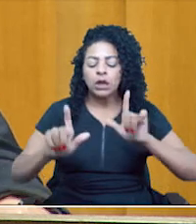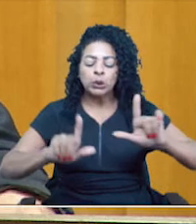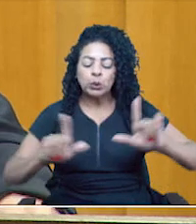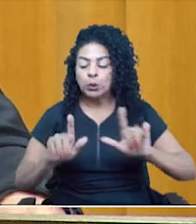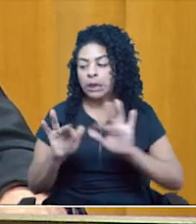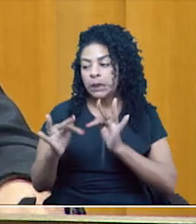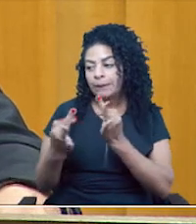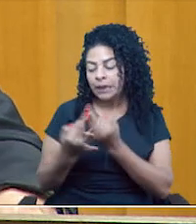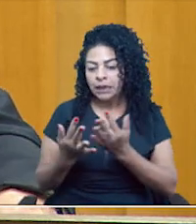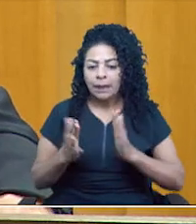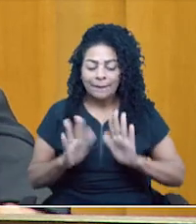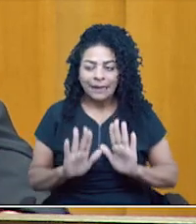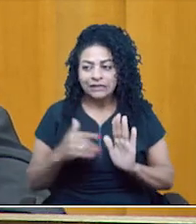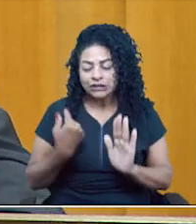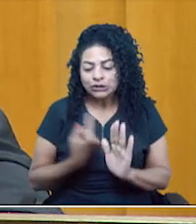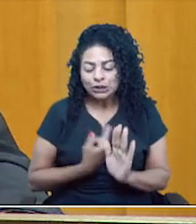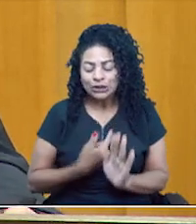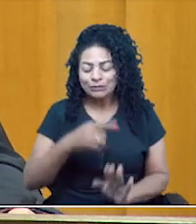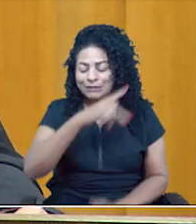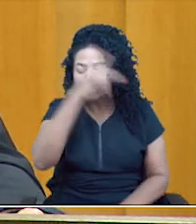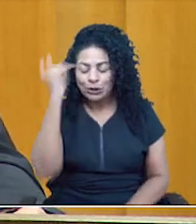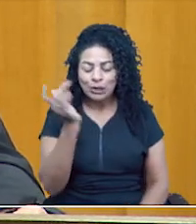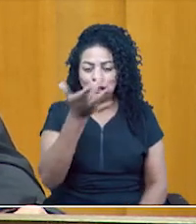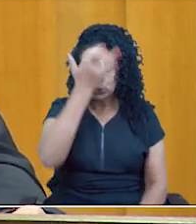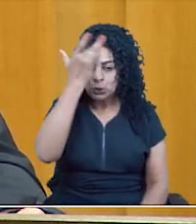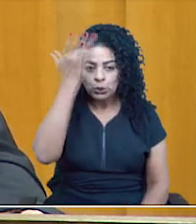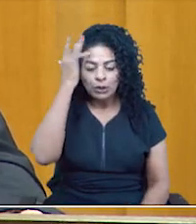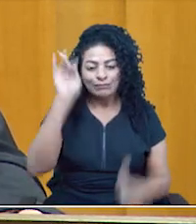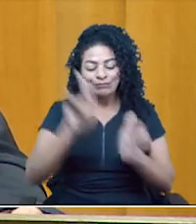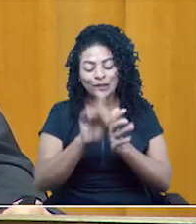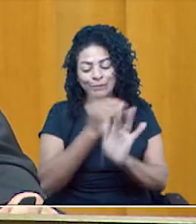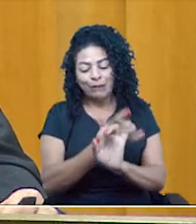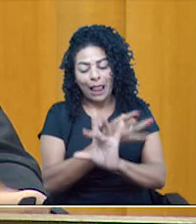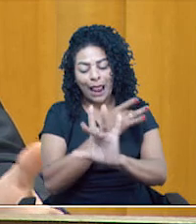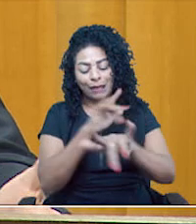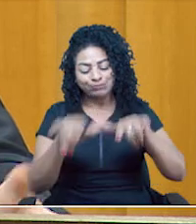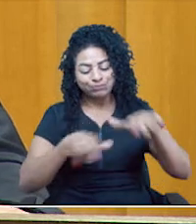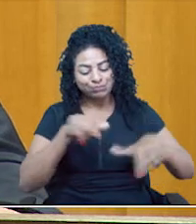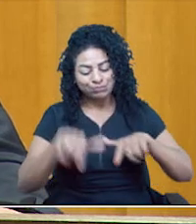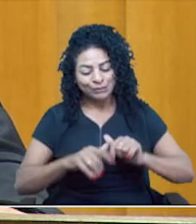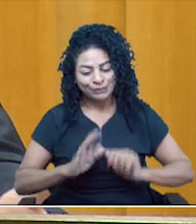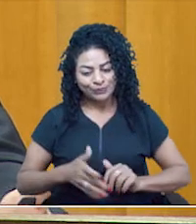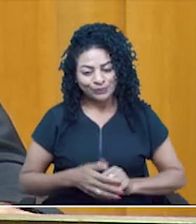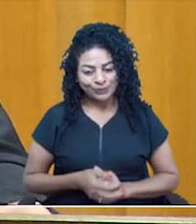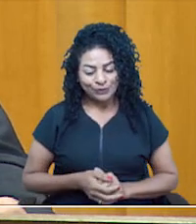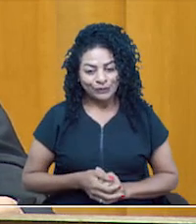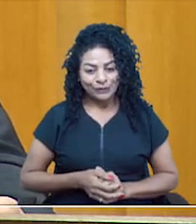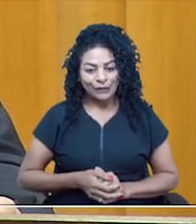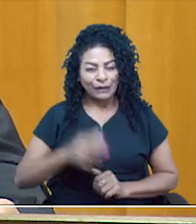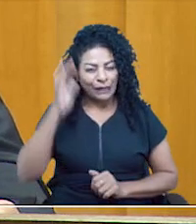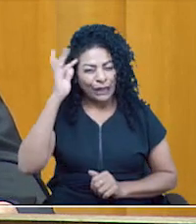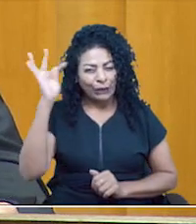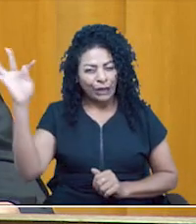tendo problemas de adoecimento mental por teletrabalho, já. Então, isso não é uma teoria, é um fato.